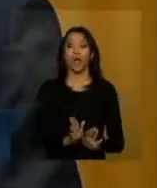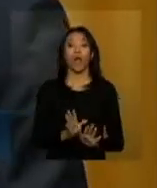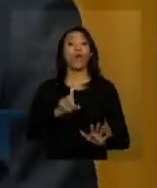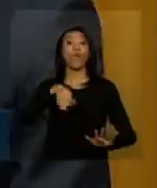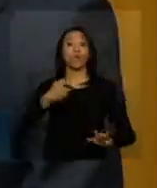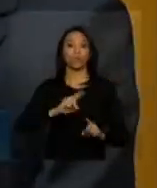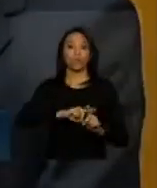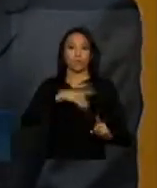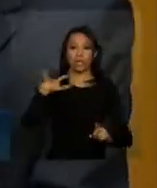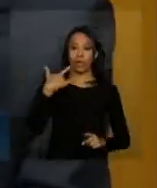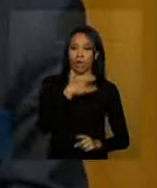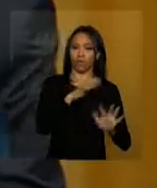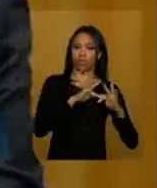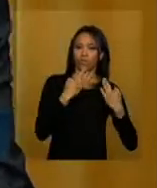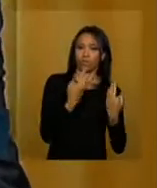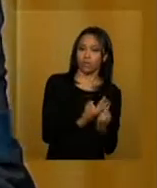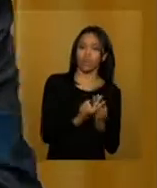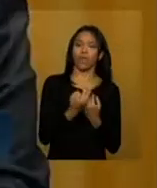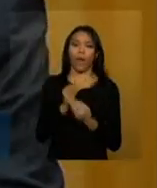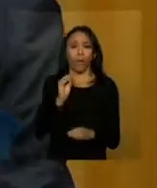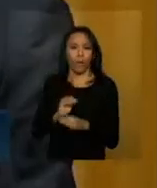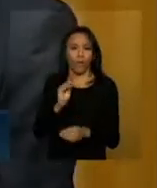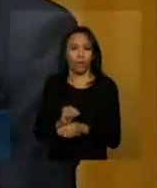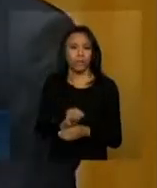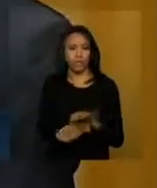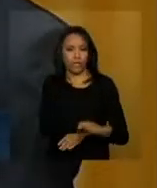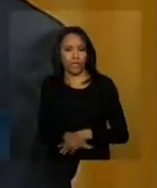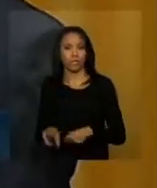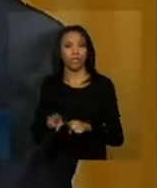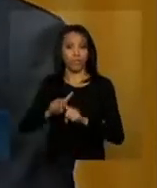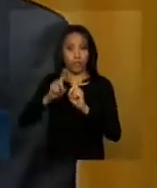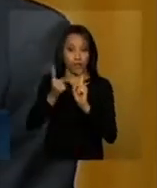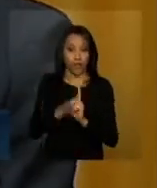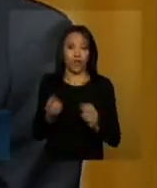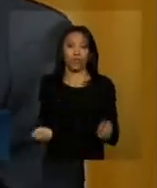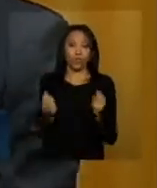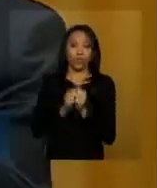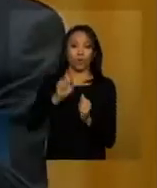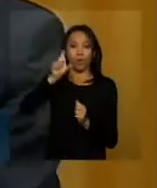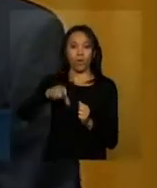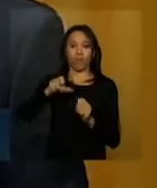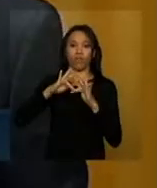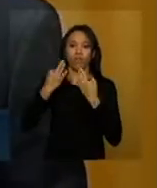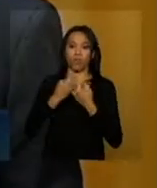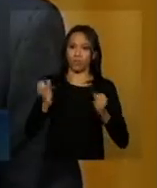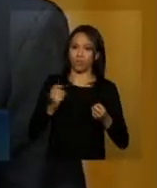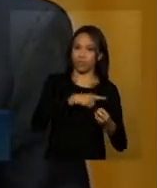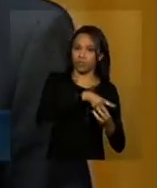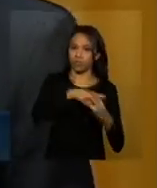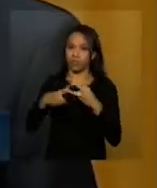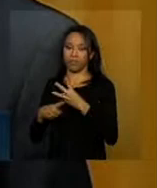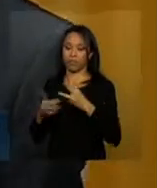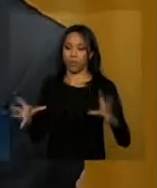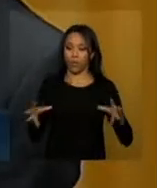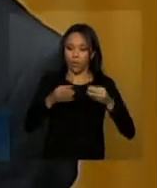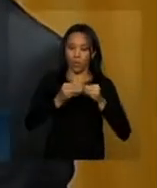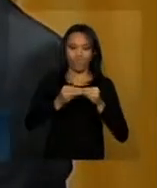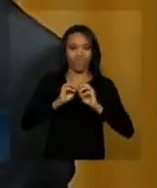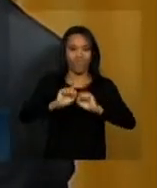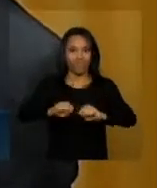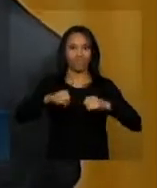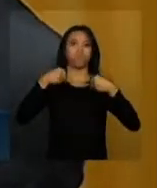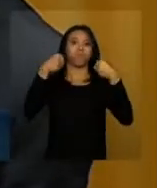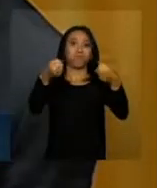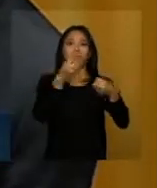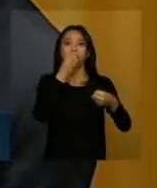saúde da família, as ações de proteção da criança e da gestante, com o Bolsa Família, tem um efeito sinérgico poderosíssimo, o que fez